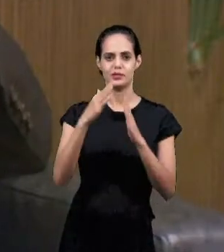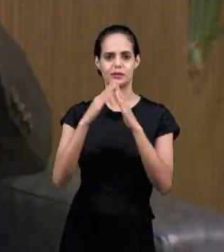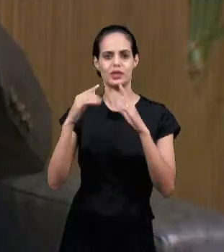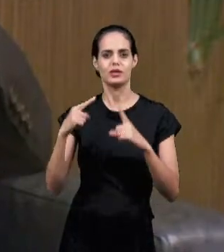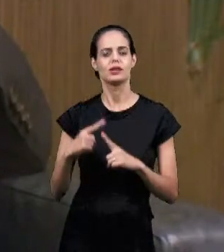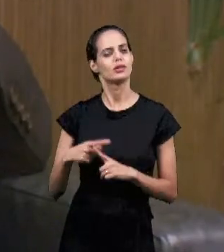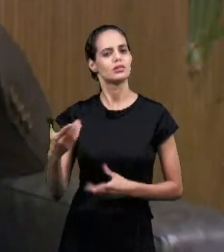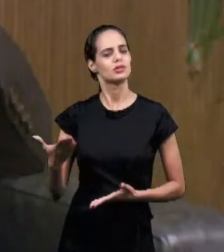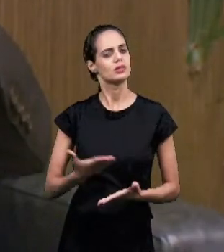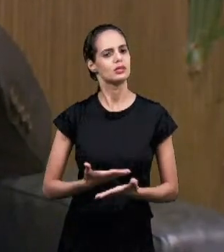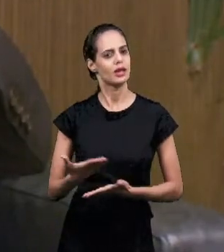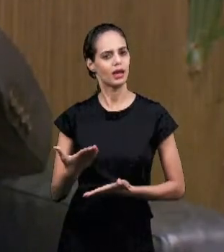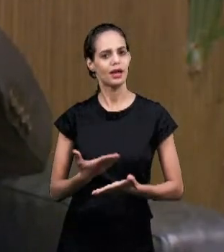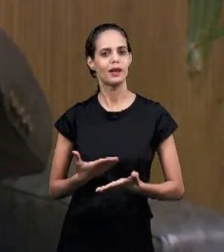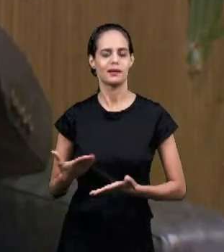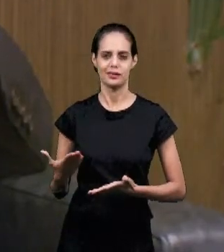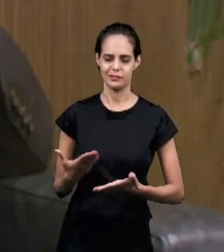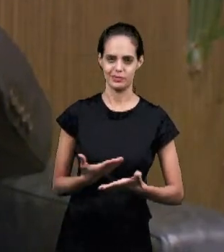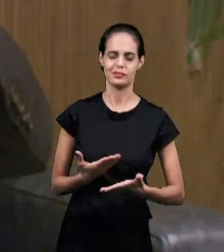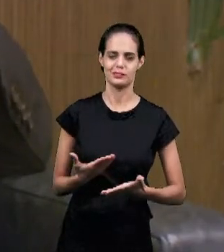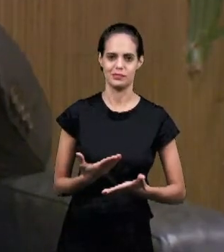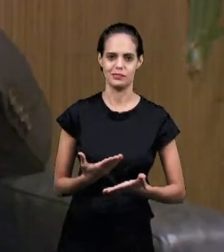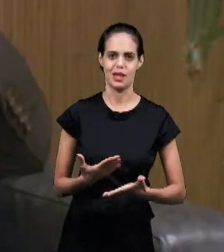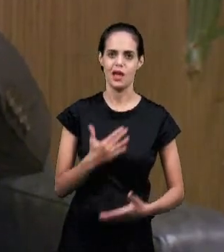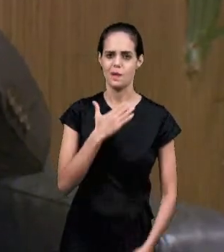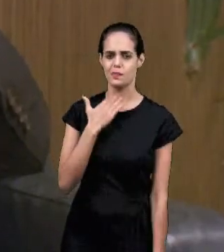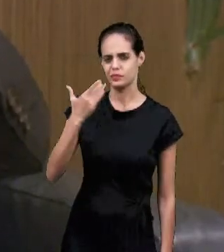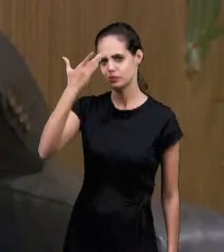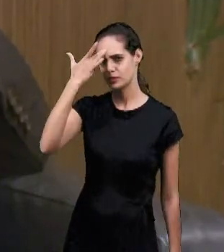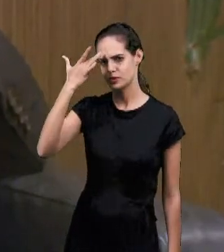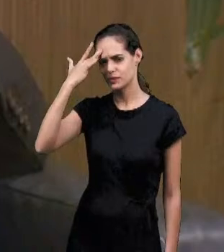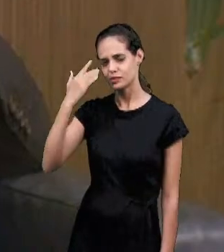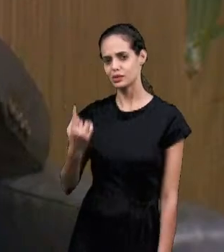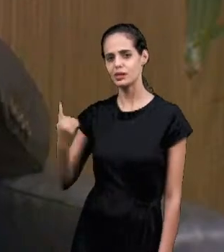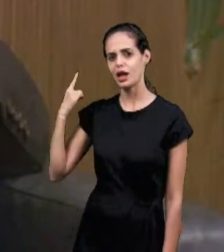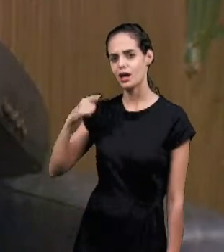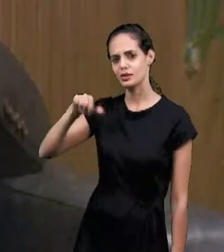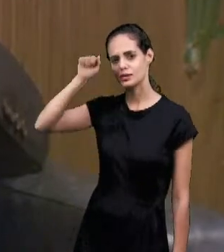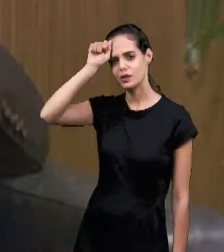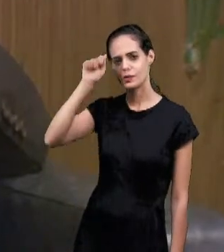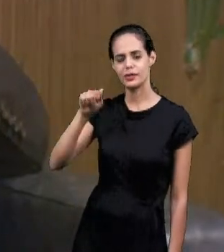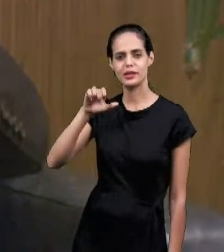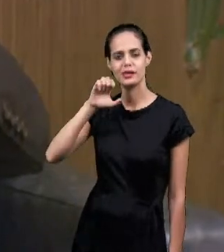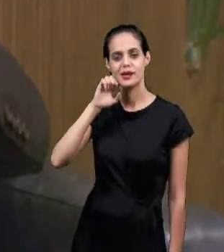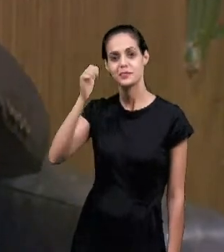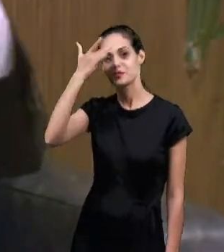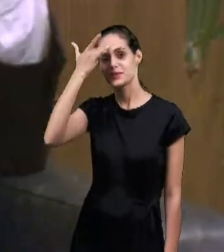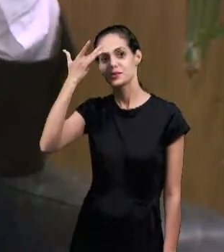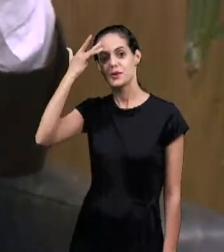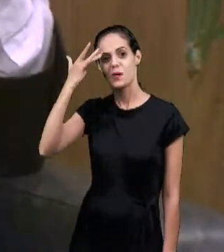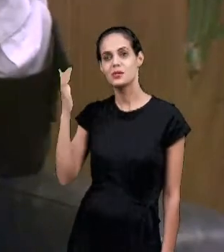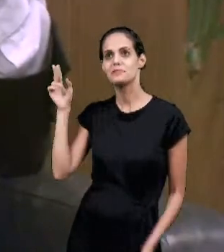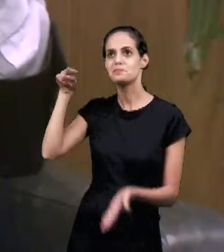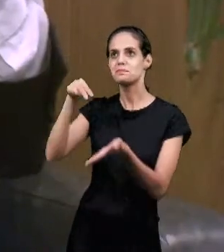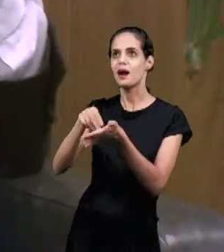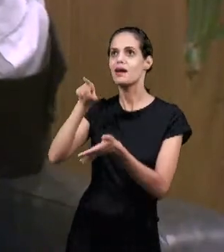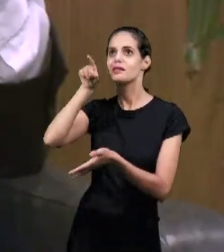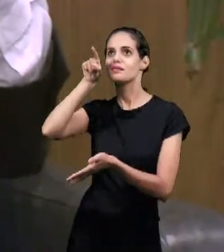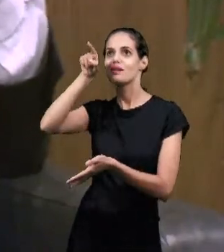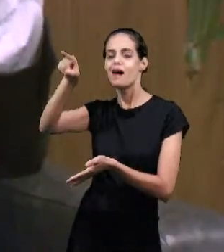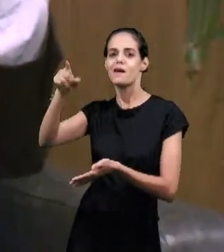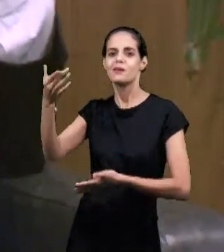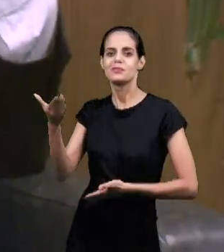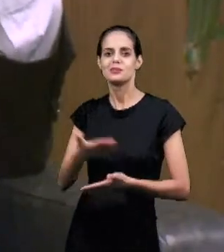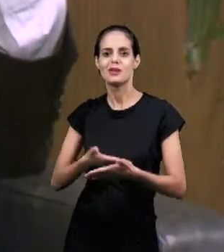todo, mortos desde a época de Adão, entrando no céu, aquela turma inteira lá, glorificando o nome do Senhor, um hino novo.